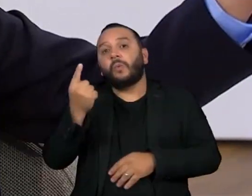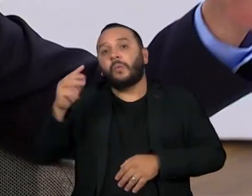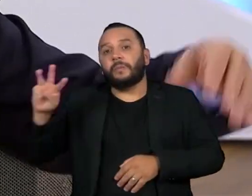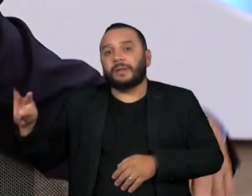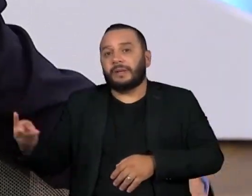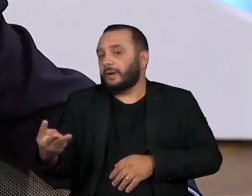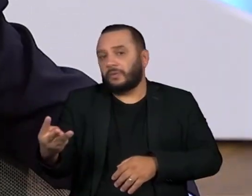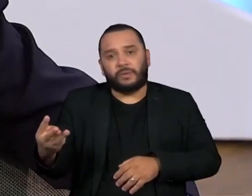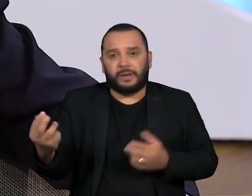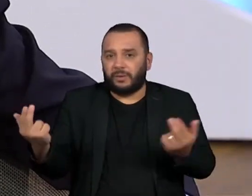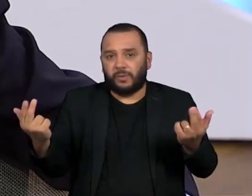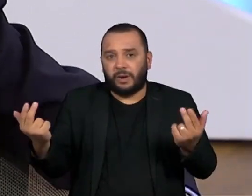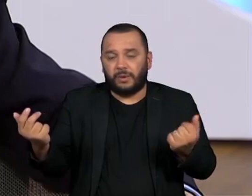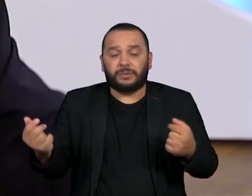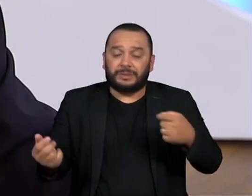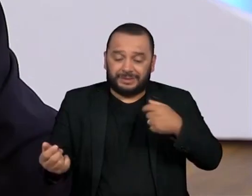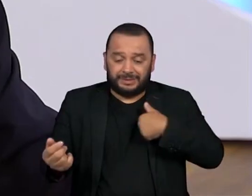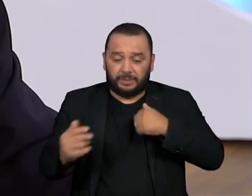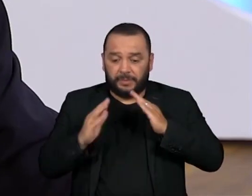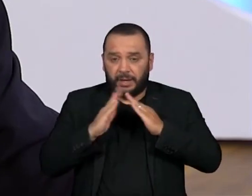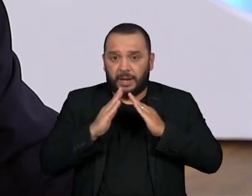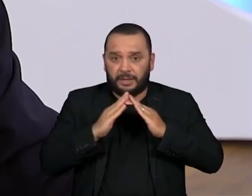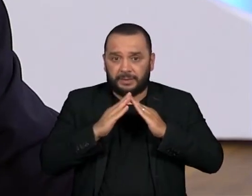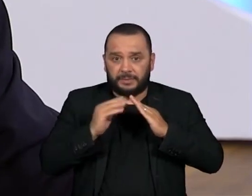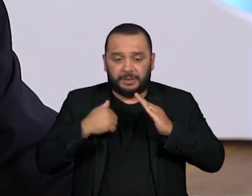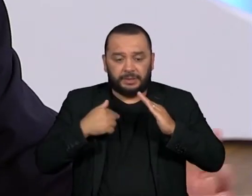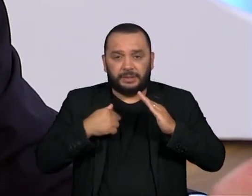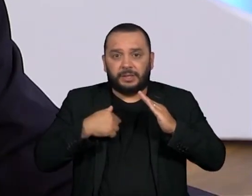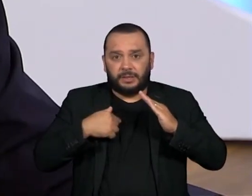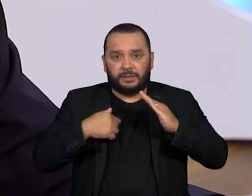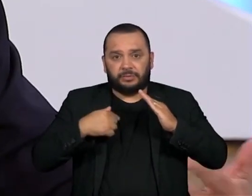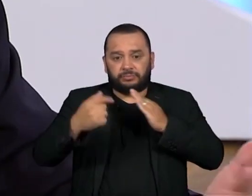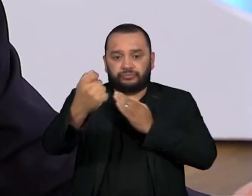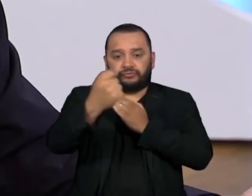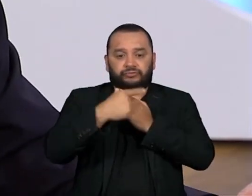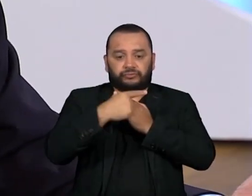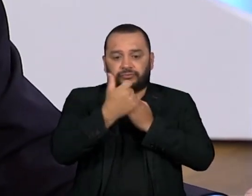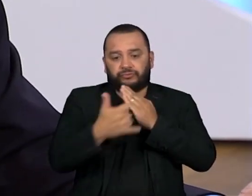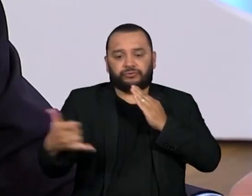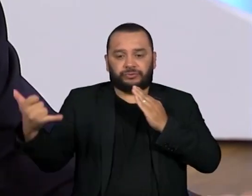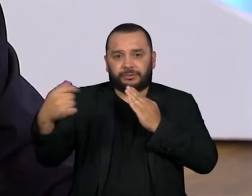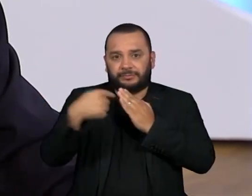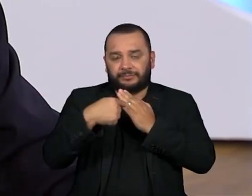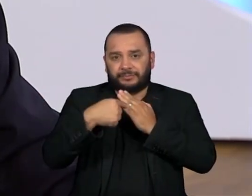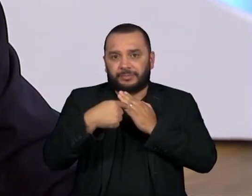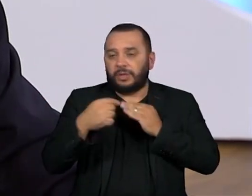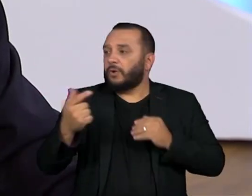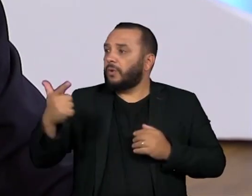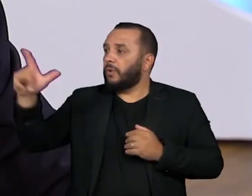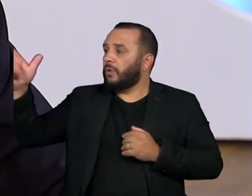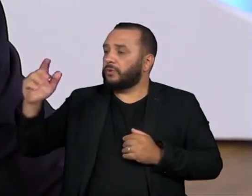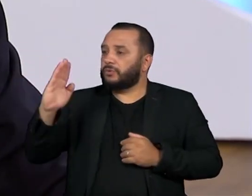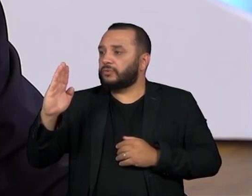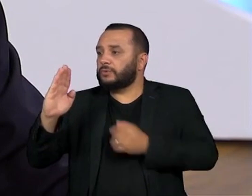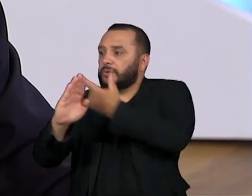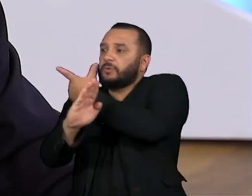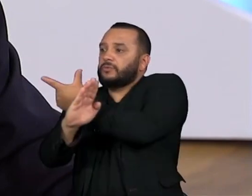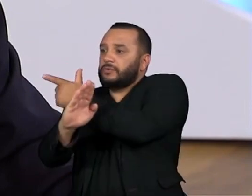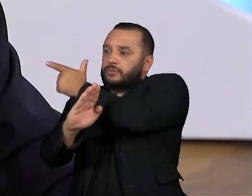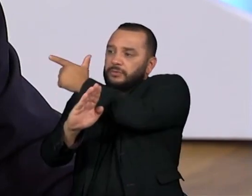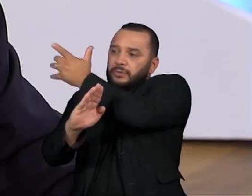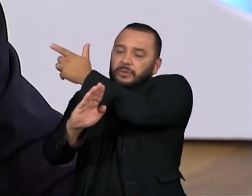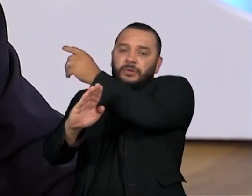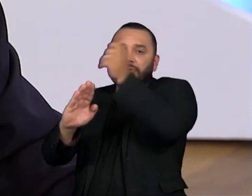põe na sua casa ou alguém põe em outro lugar, dá na mesma. O Brasil,